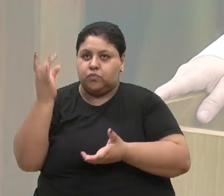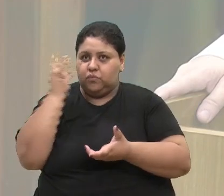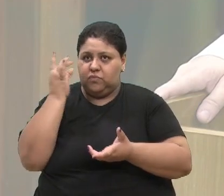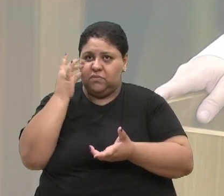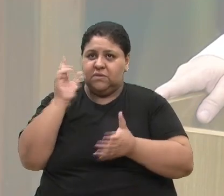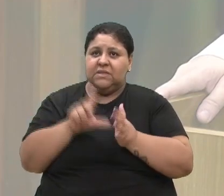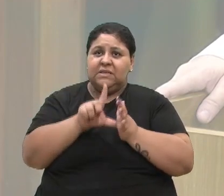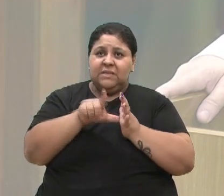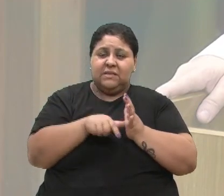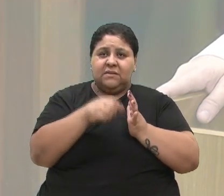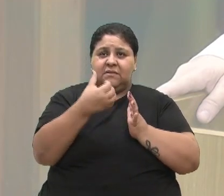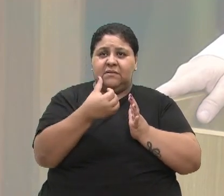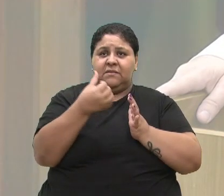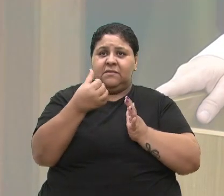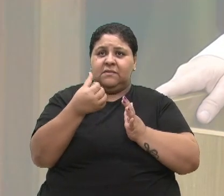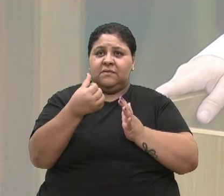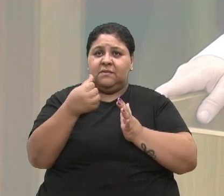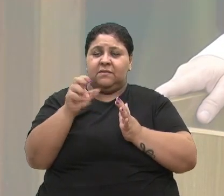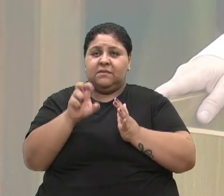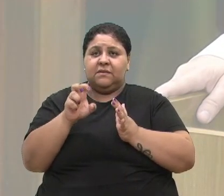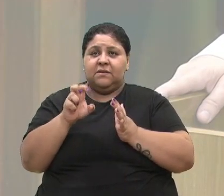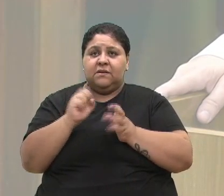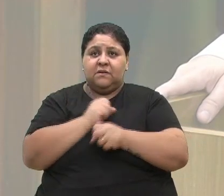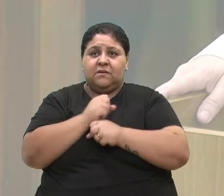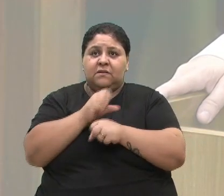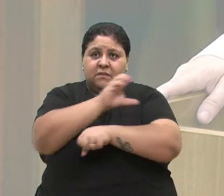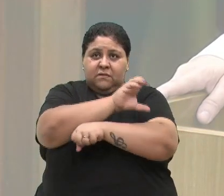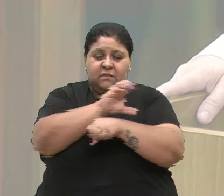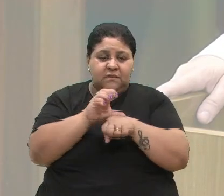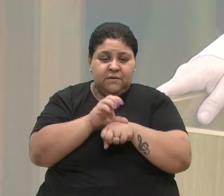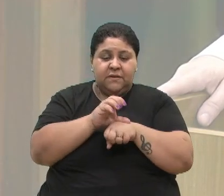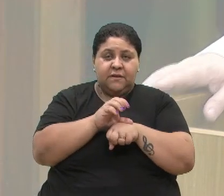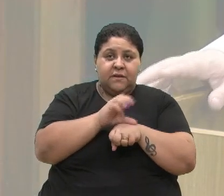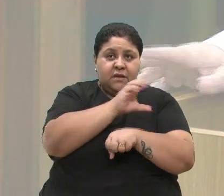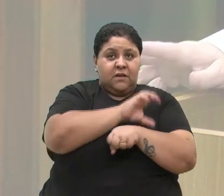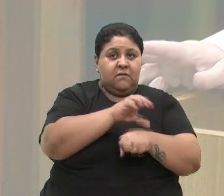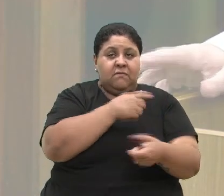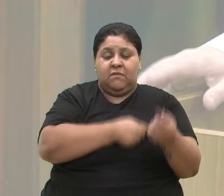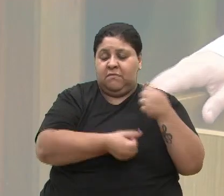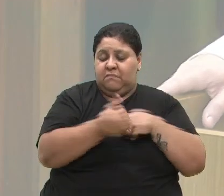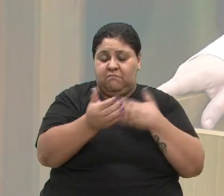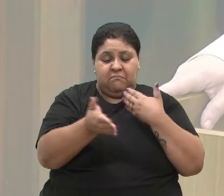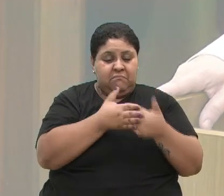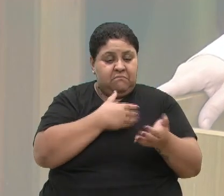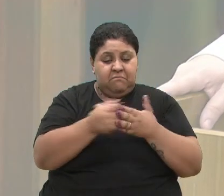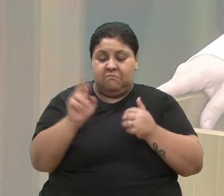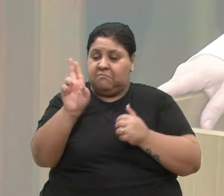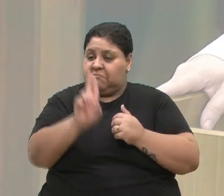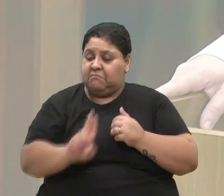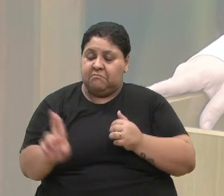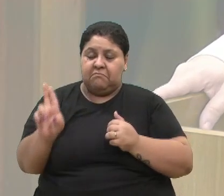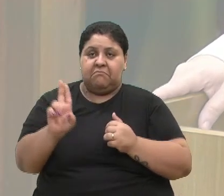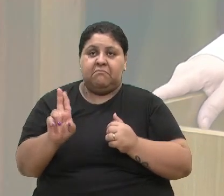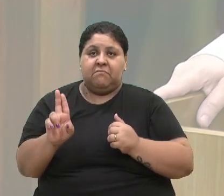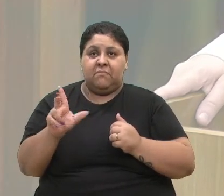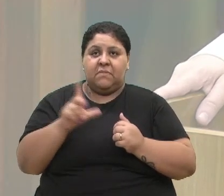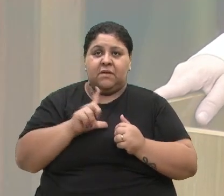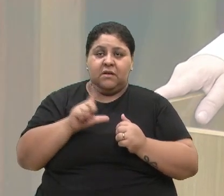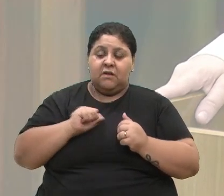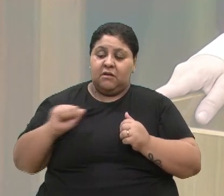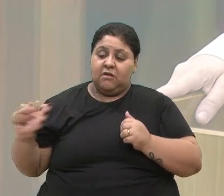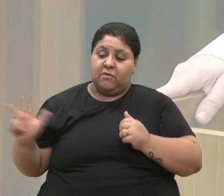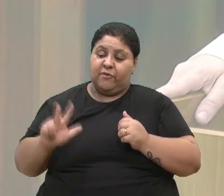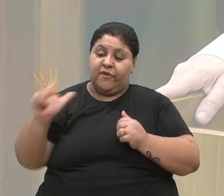depois de 65 anos de curso. E o curso de economia, seja em qualquer universidade, ele está aí para